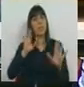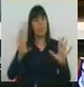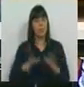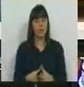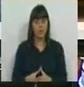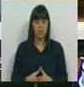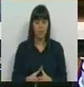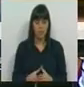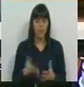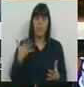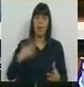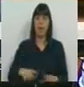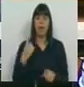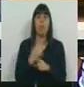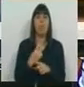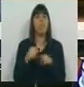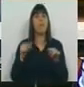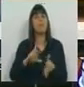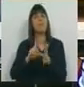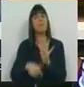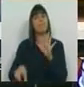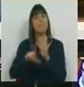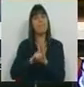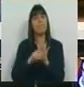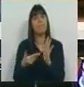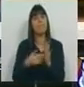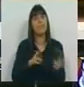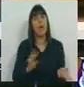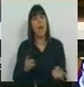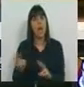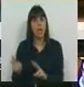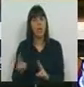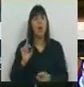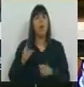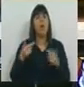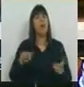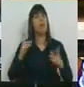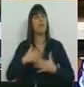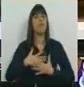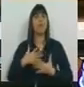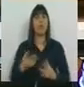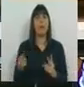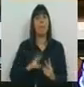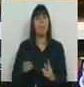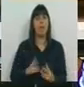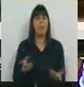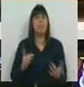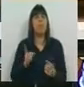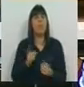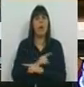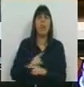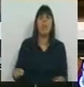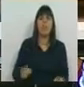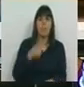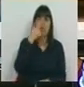importantes. Pretende-se também nestes projetos de lei introduzir alterações àquilo que é a livre vontade das partes. O que é que impede